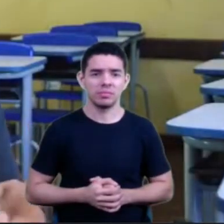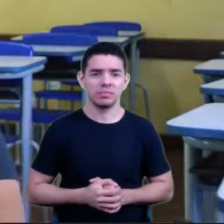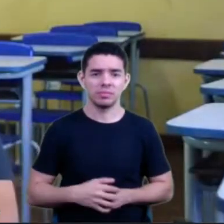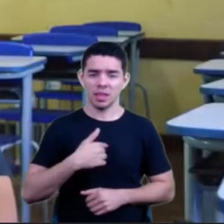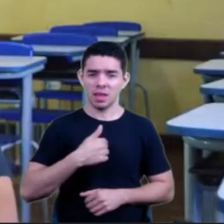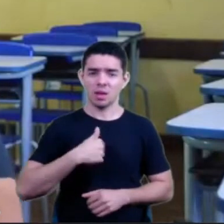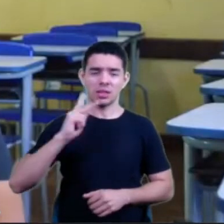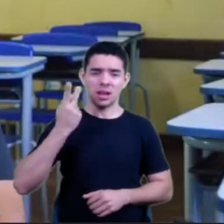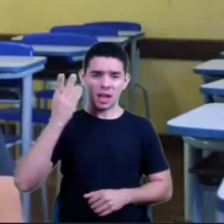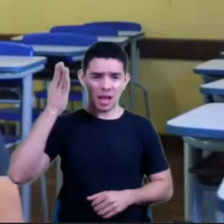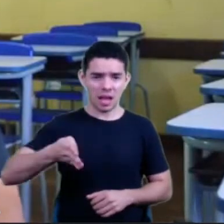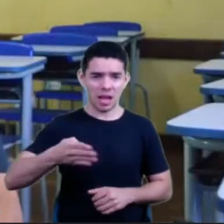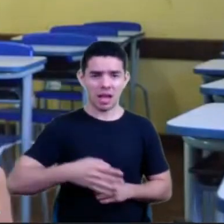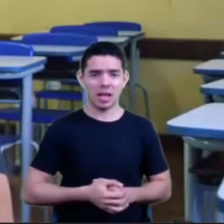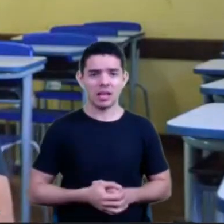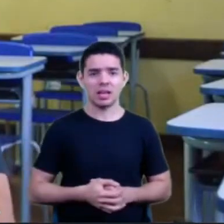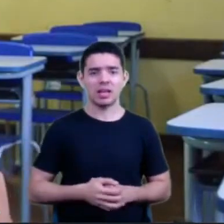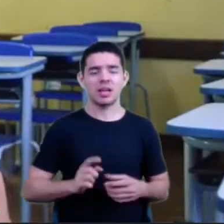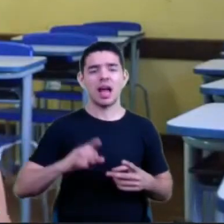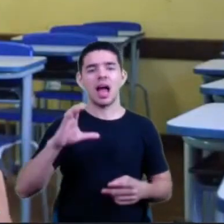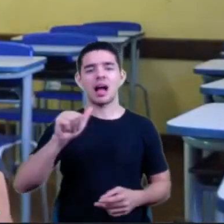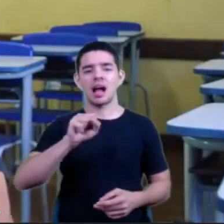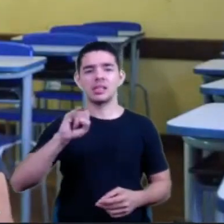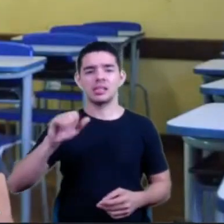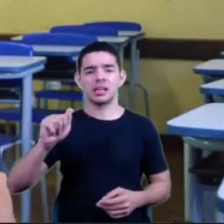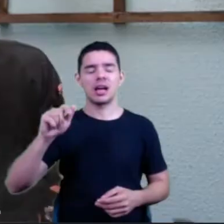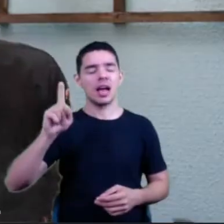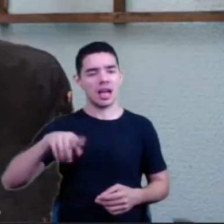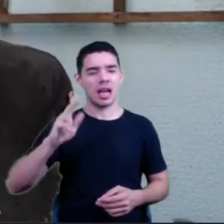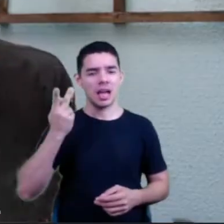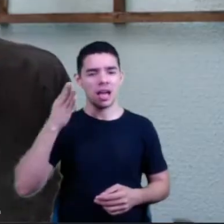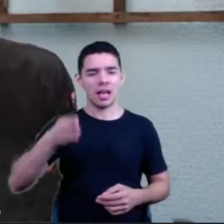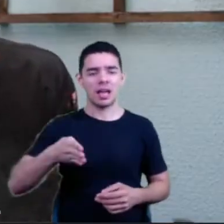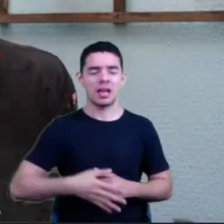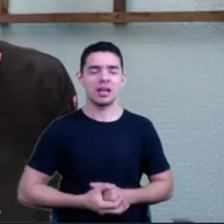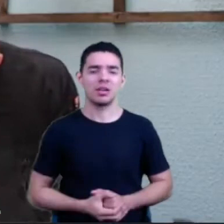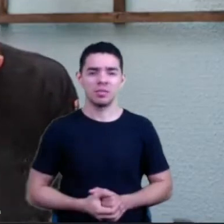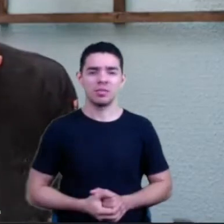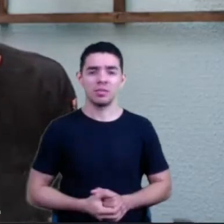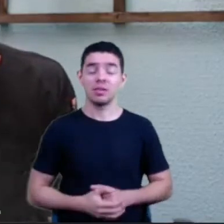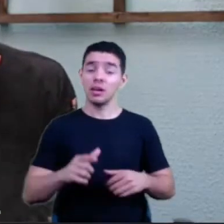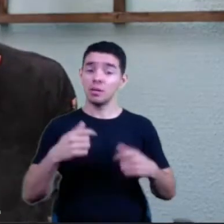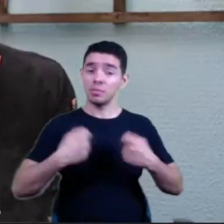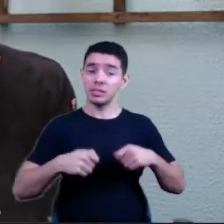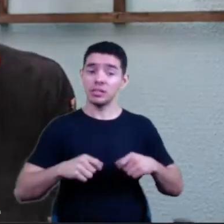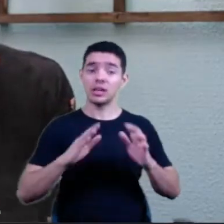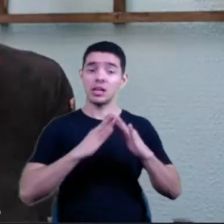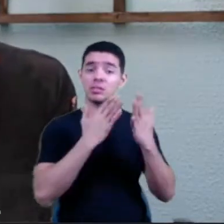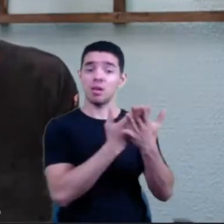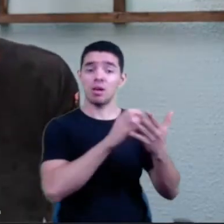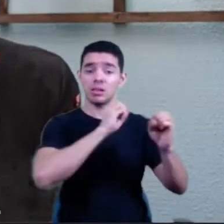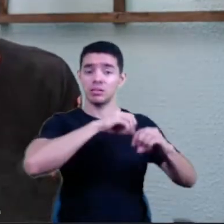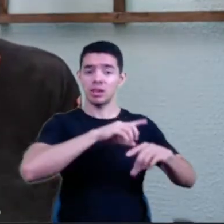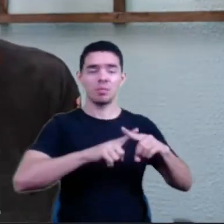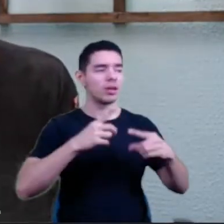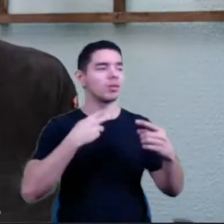Eu seria hétero, a Cássia Eller seria hétero. Tem que ter um trabalho de escola, por quê? Porque